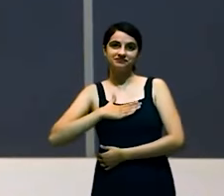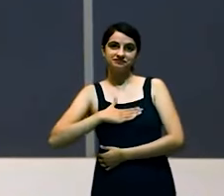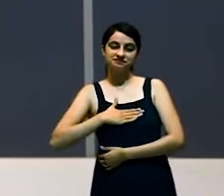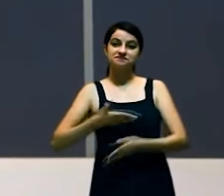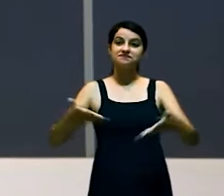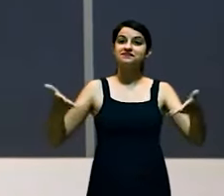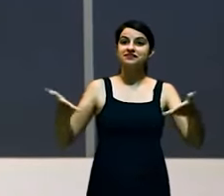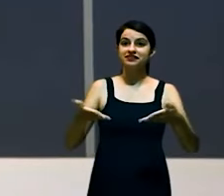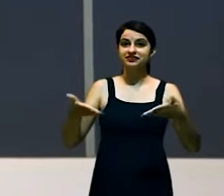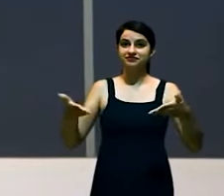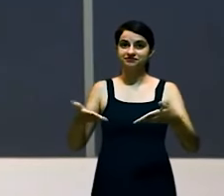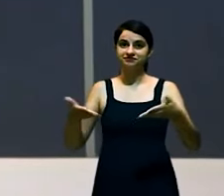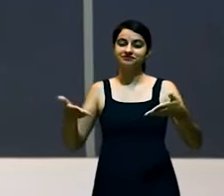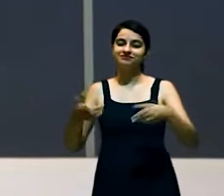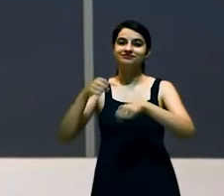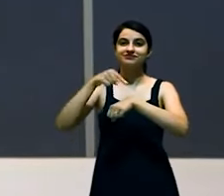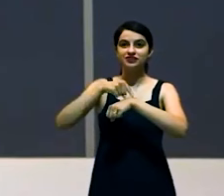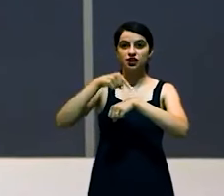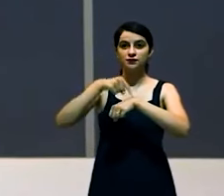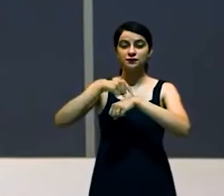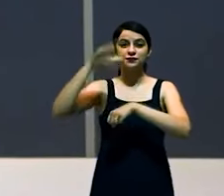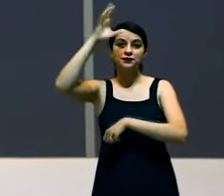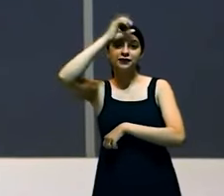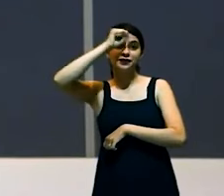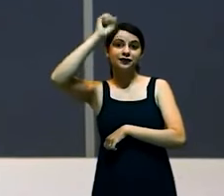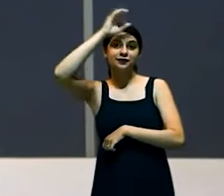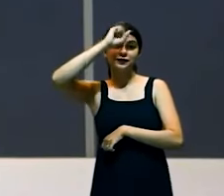Agora é o momento da palavra de Deus.